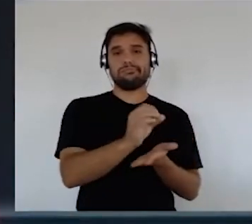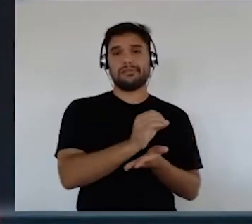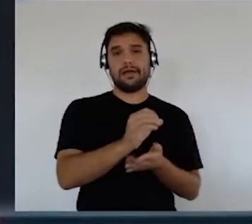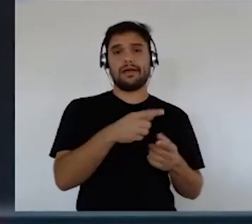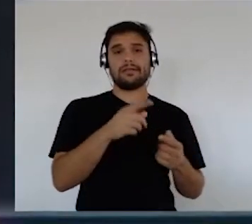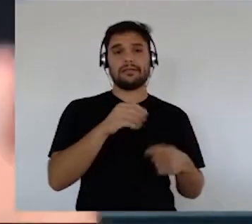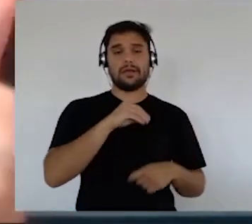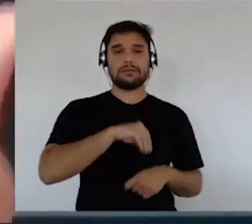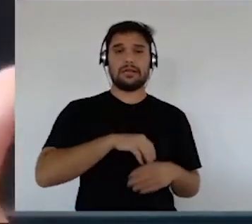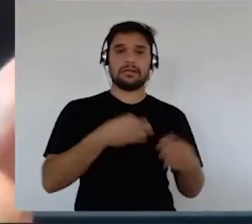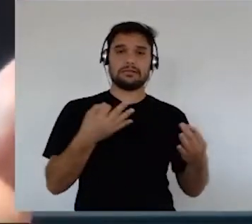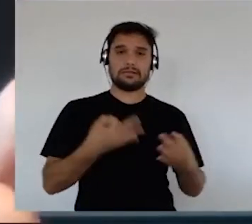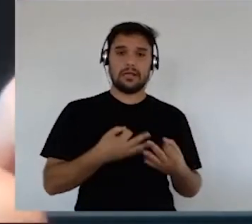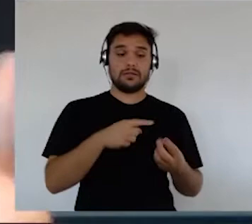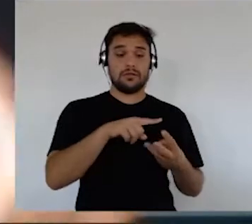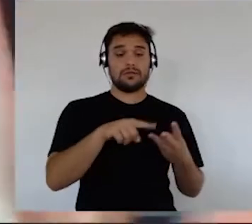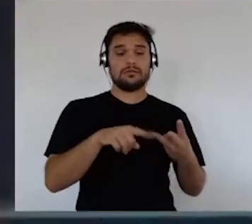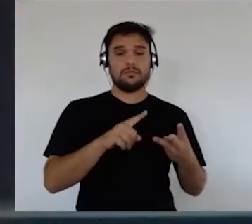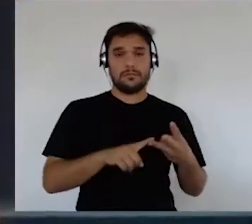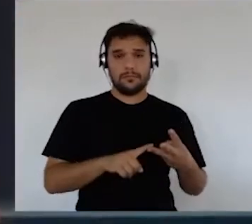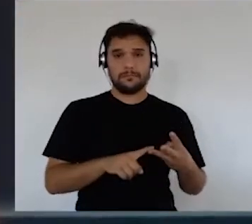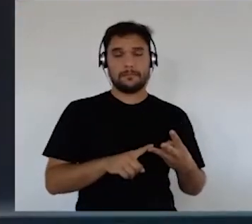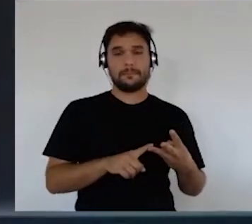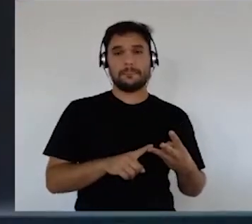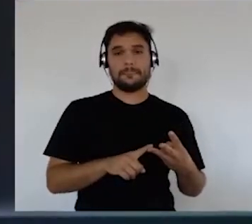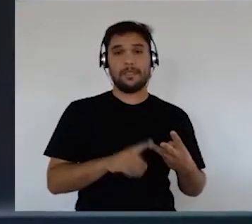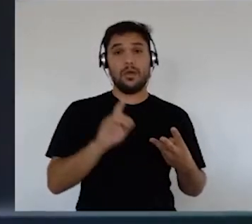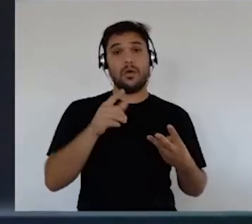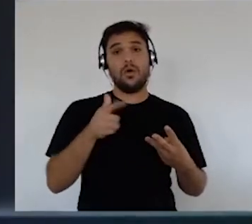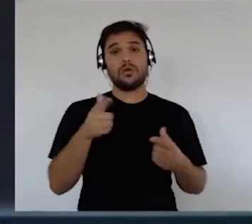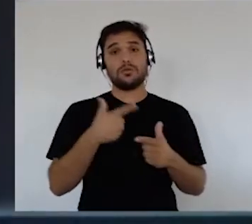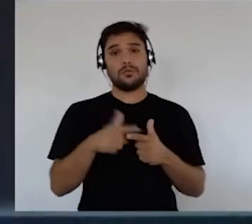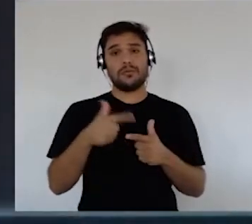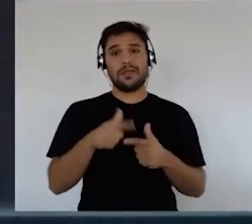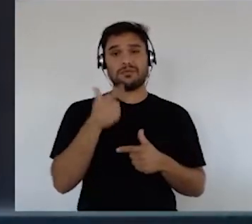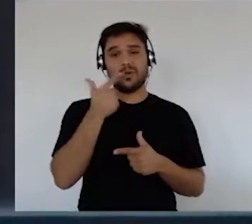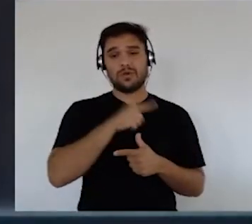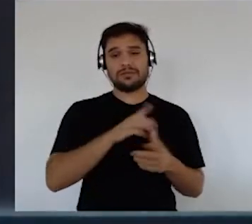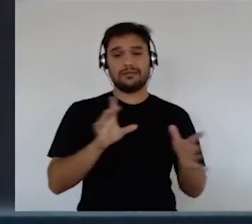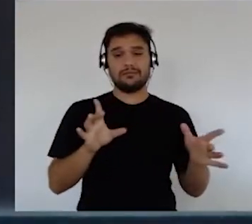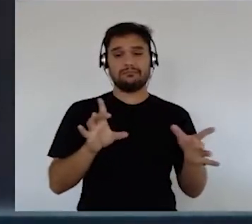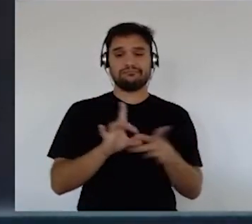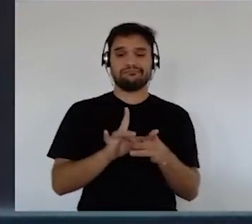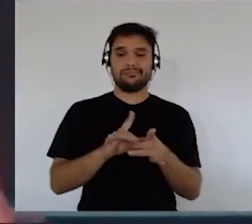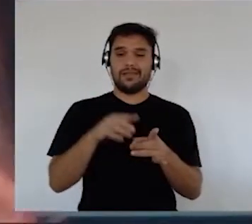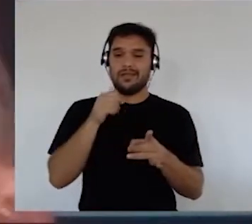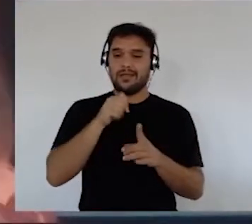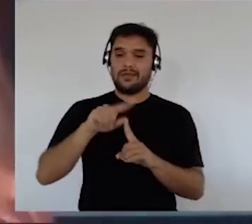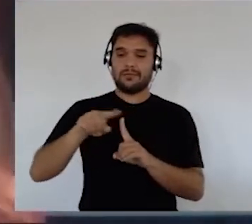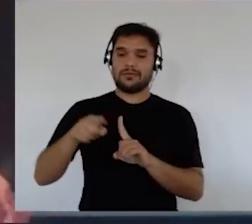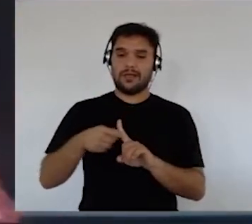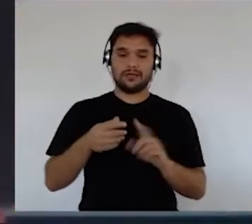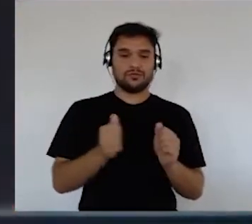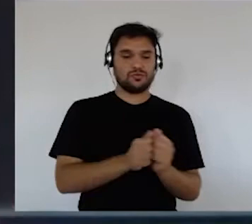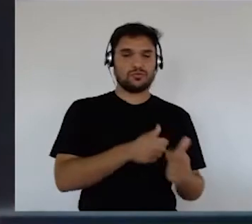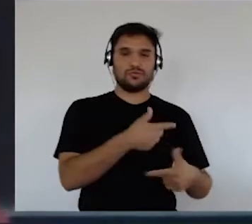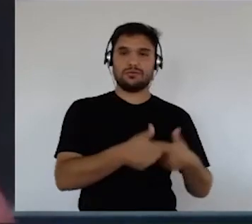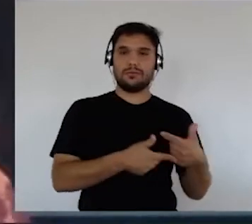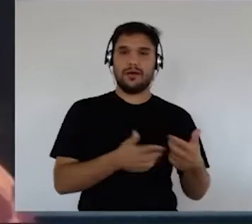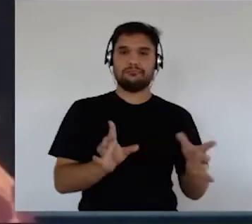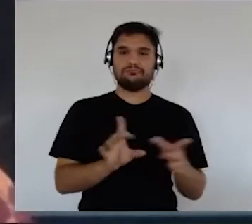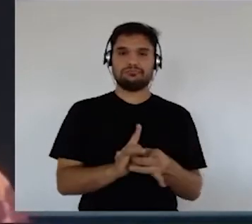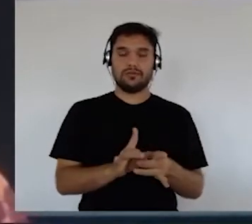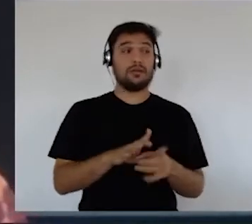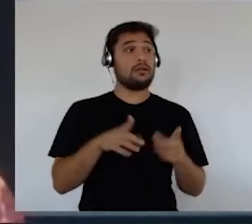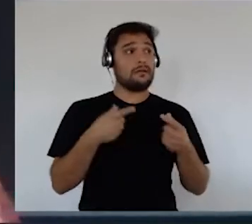efetiva remuneração. Então, esse é um ponto. E o outro, o desafio de conciliar a maternidade com o trabalho. E aí é